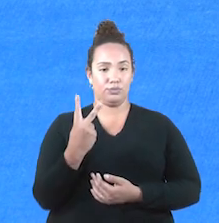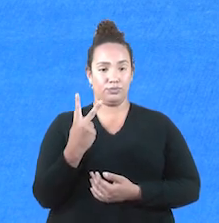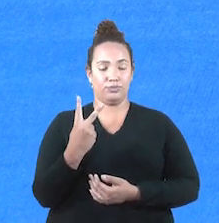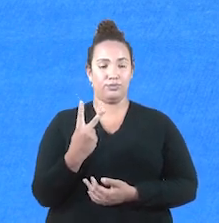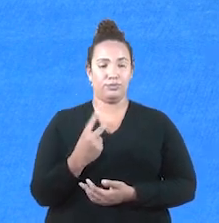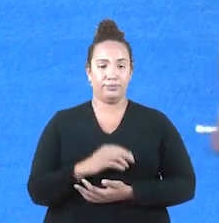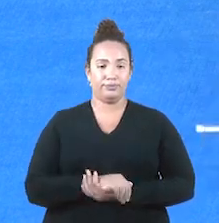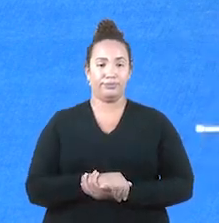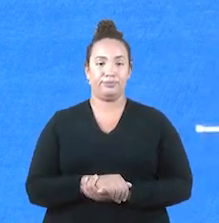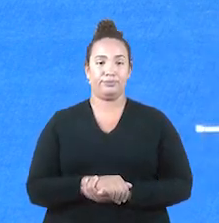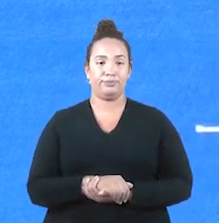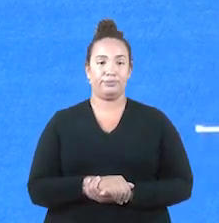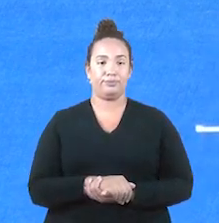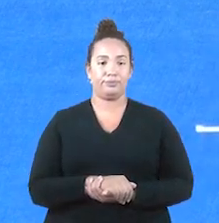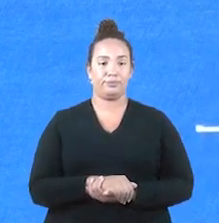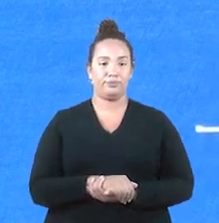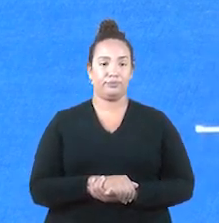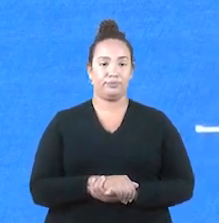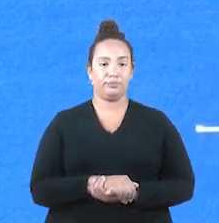2,